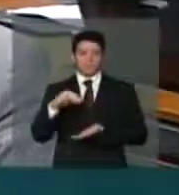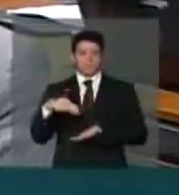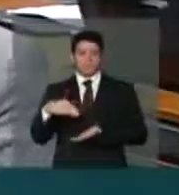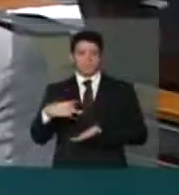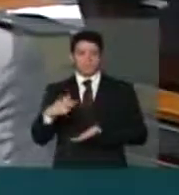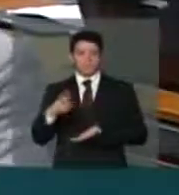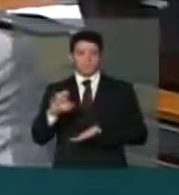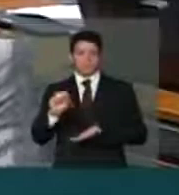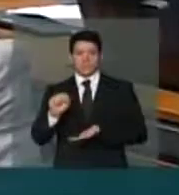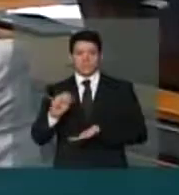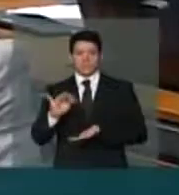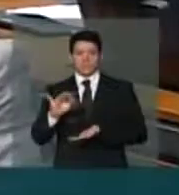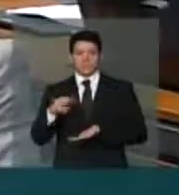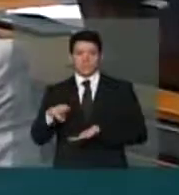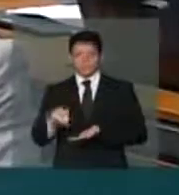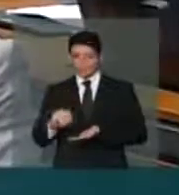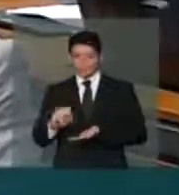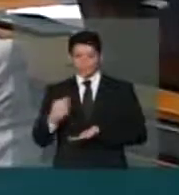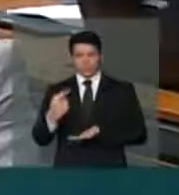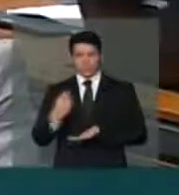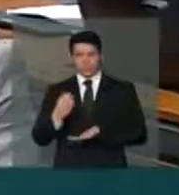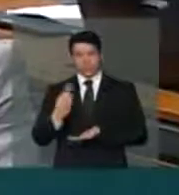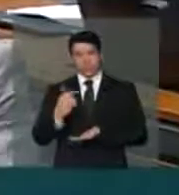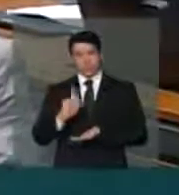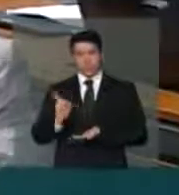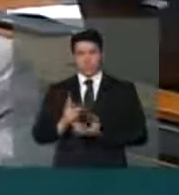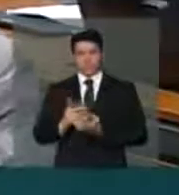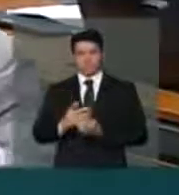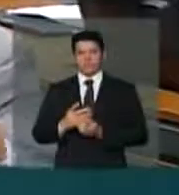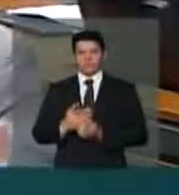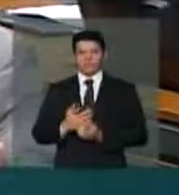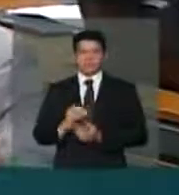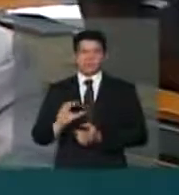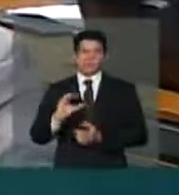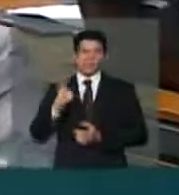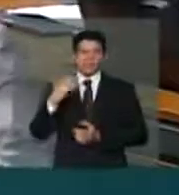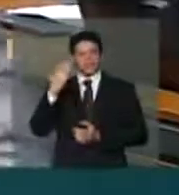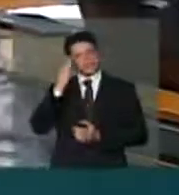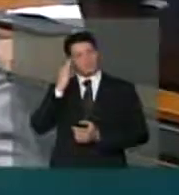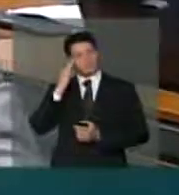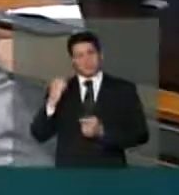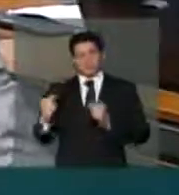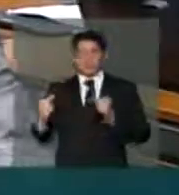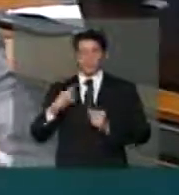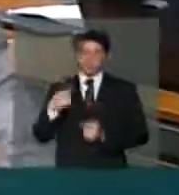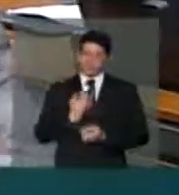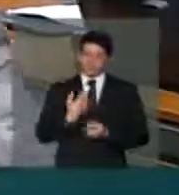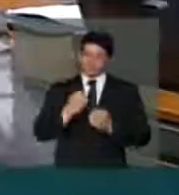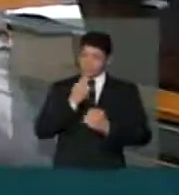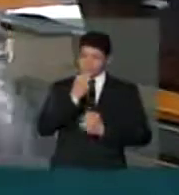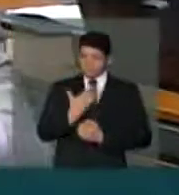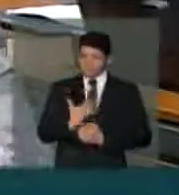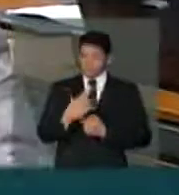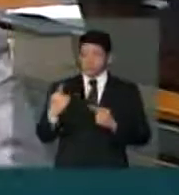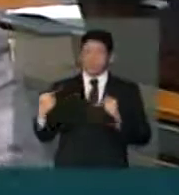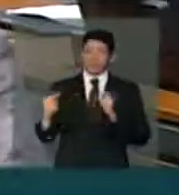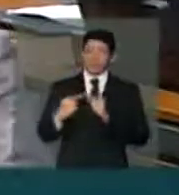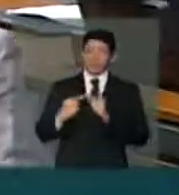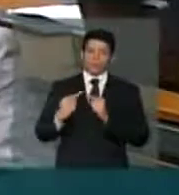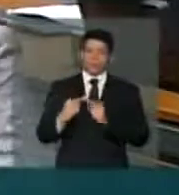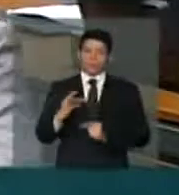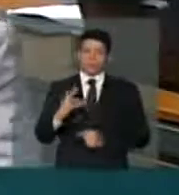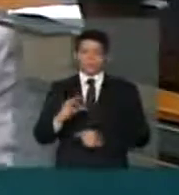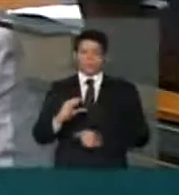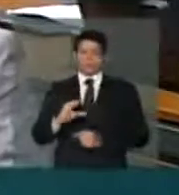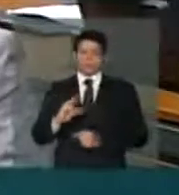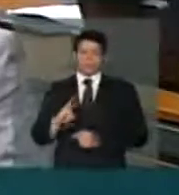mais republicano nós acatarmos a posição do TCU, que é um órgão isento. Mas não vou, por isso, dizer que a Advocacia Geral da